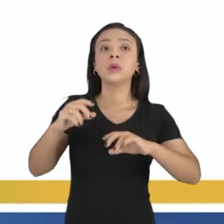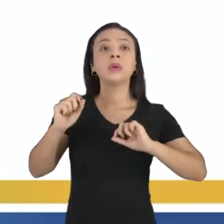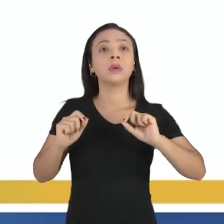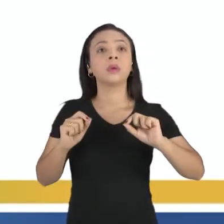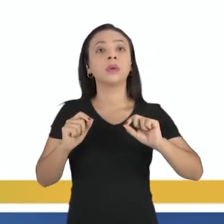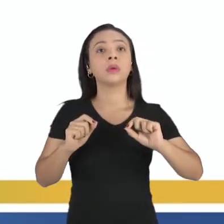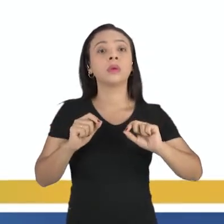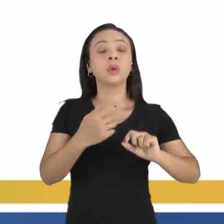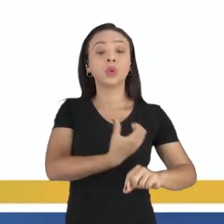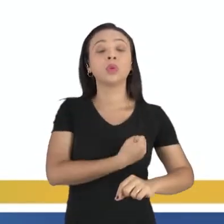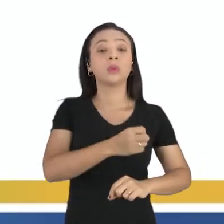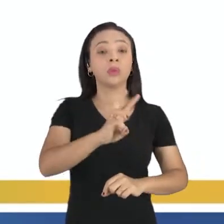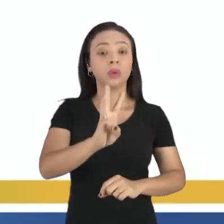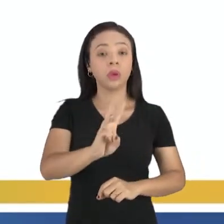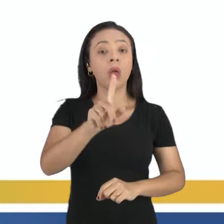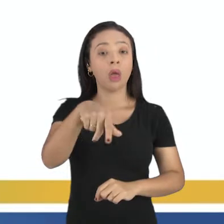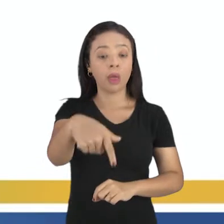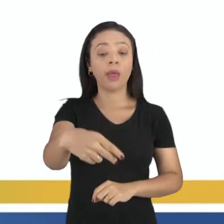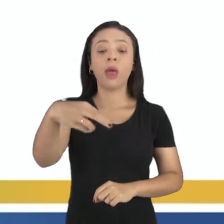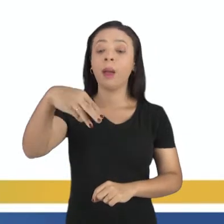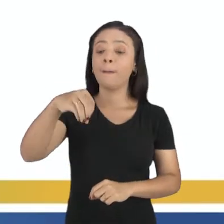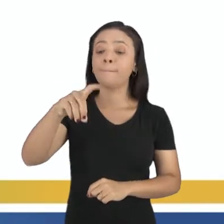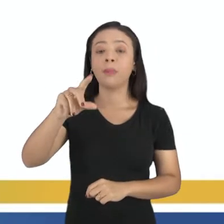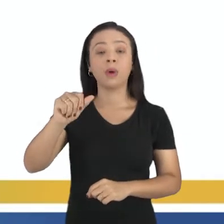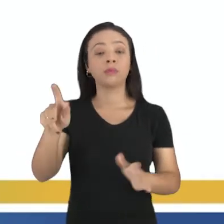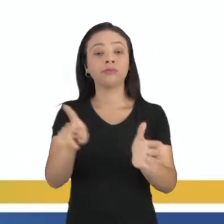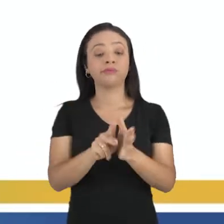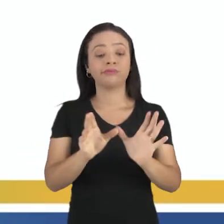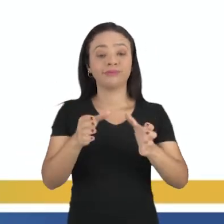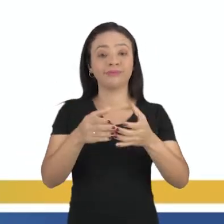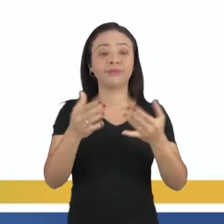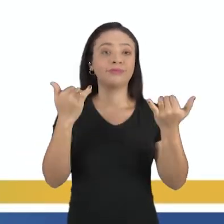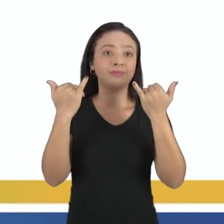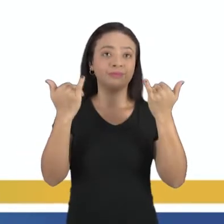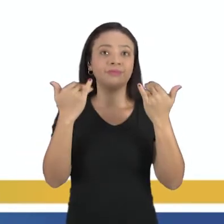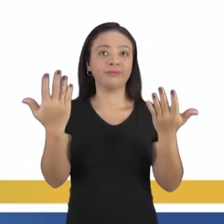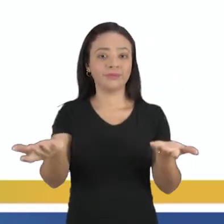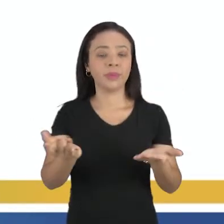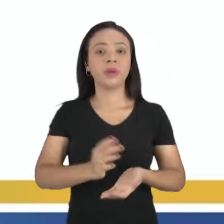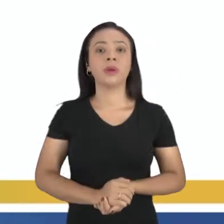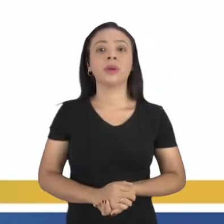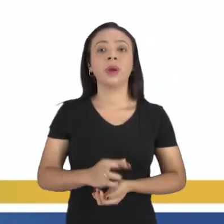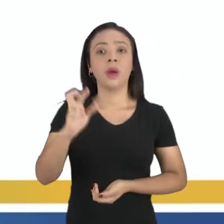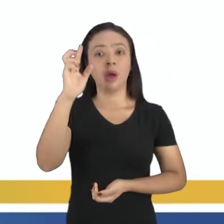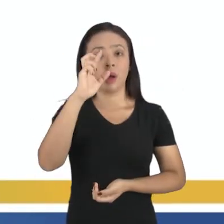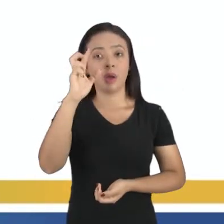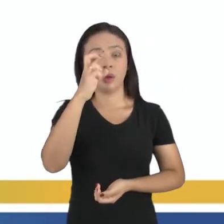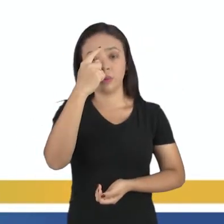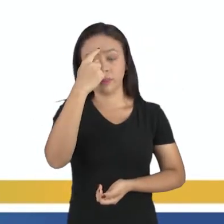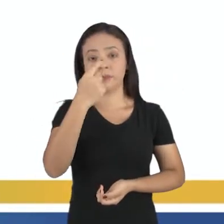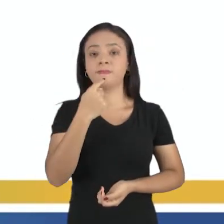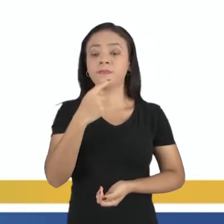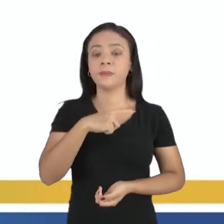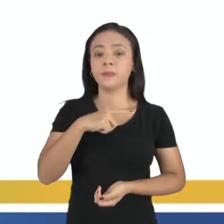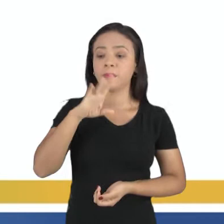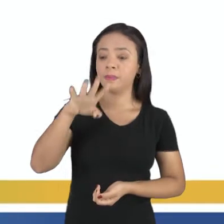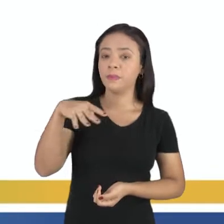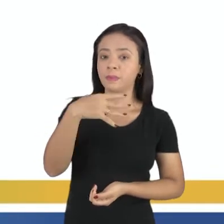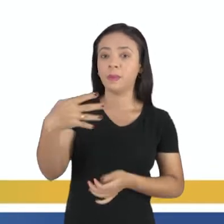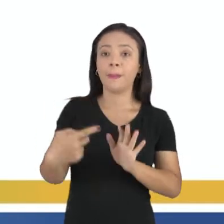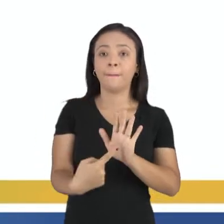que 3 é a medida da moda desse conjunto de dados. Então, vamos observar a tabela a seguir, que traz